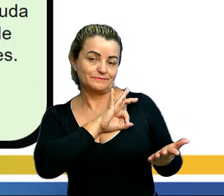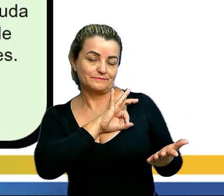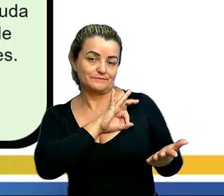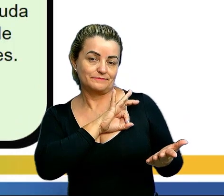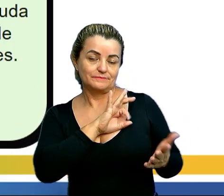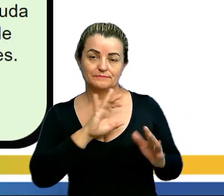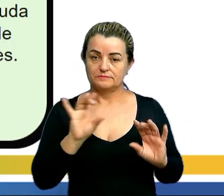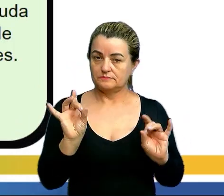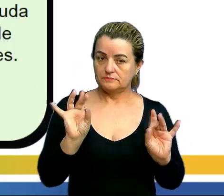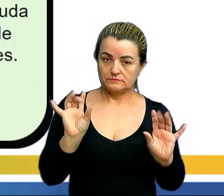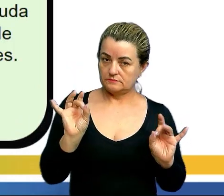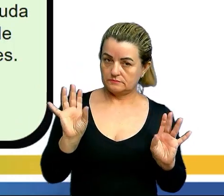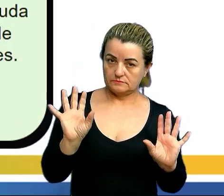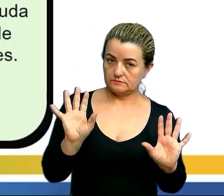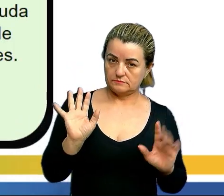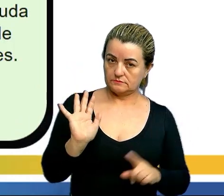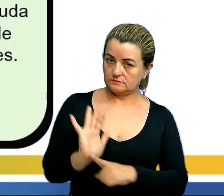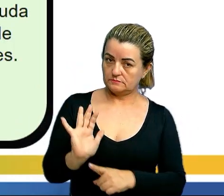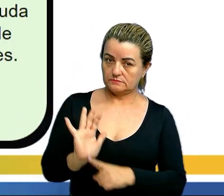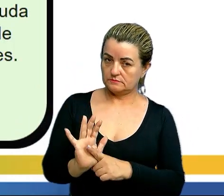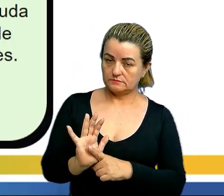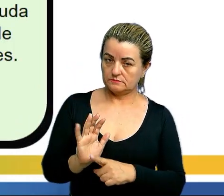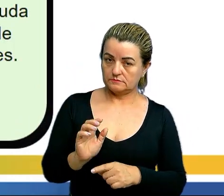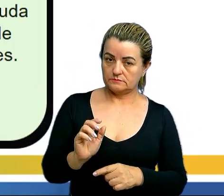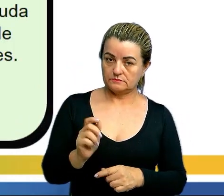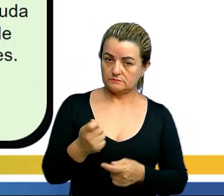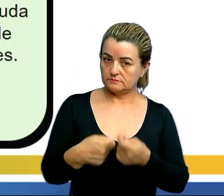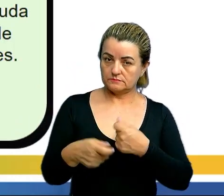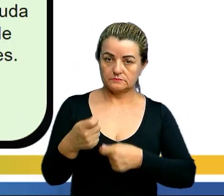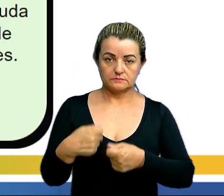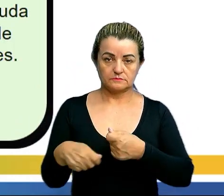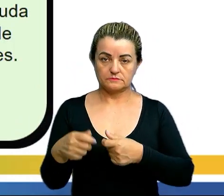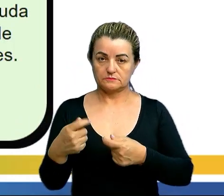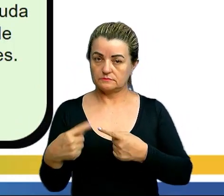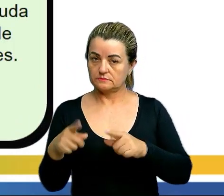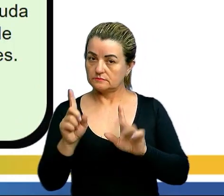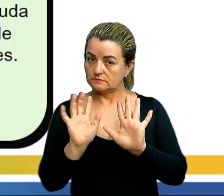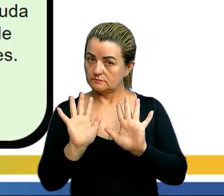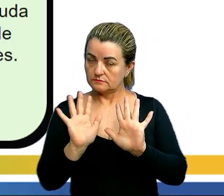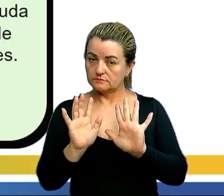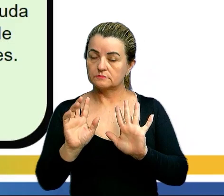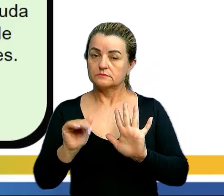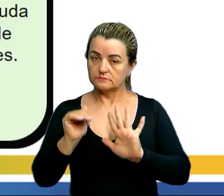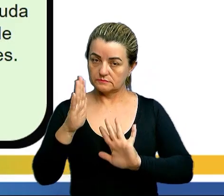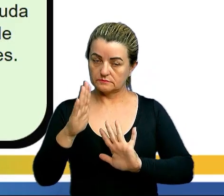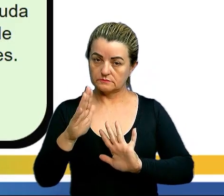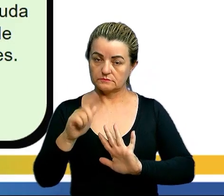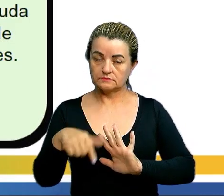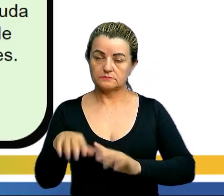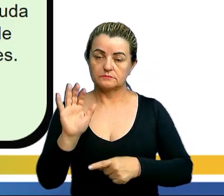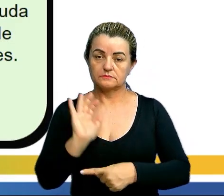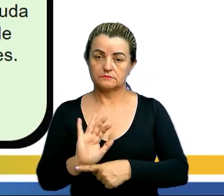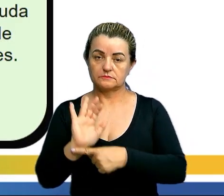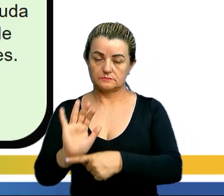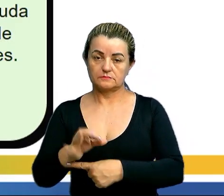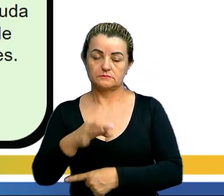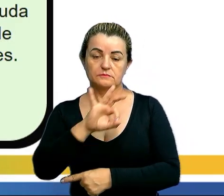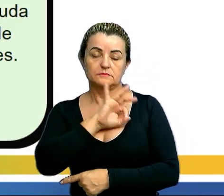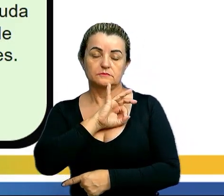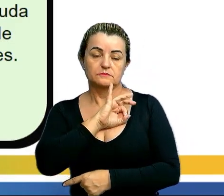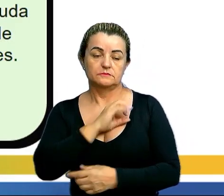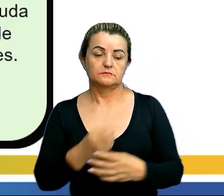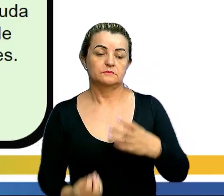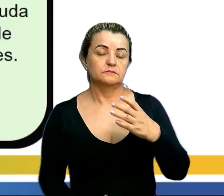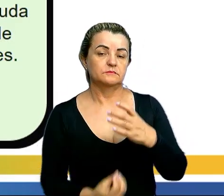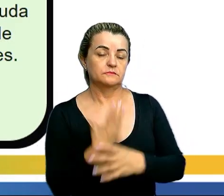Então, não é só apoio econômico e político, né? Como eu citei, vai ter o apoio militar, com a criação desses